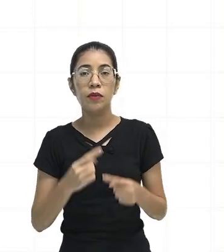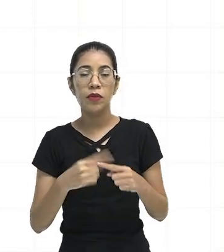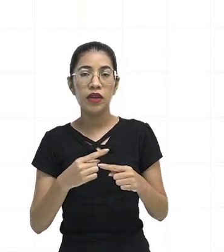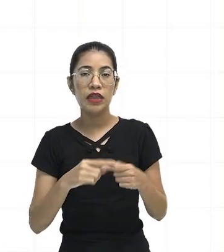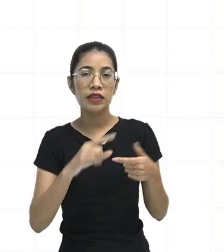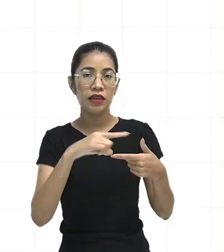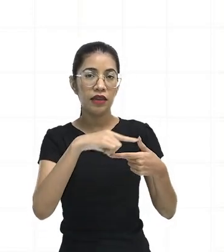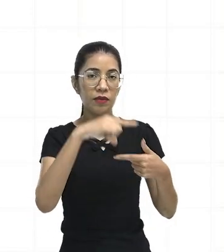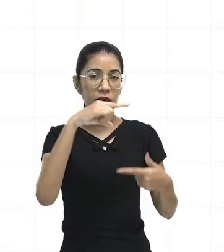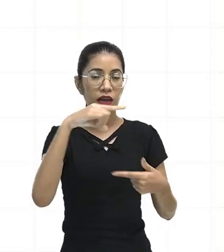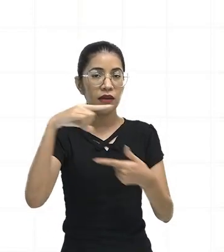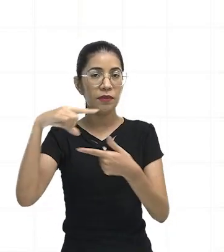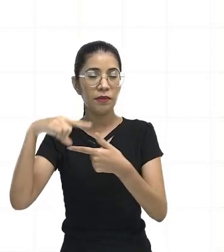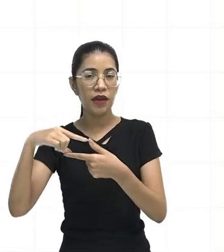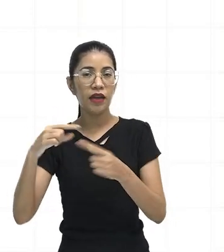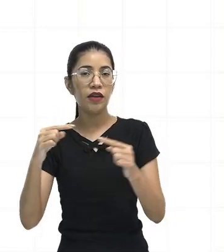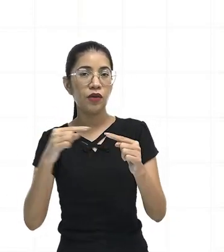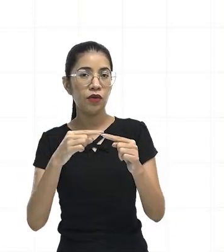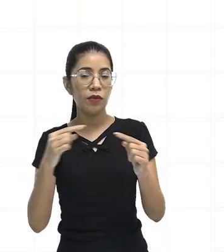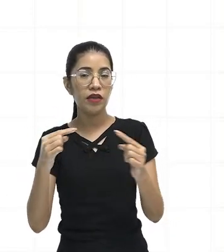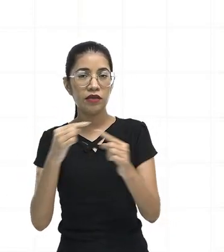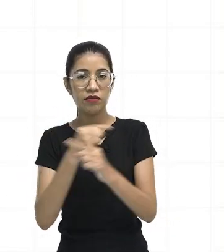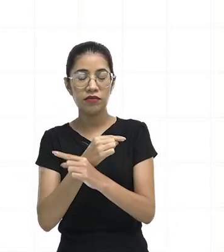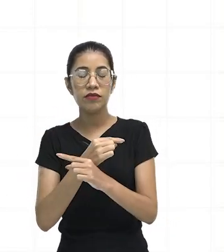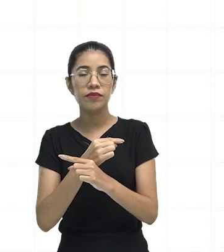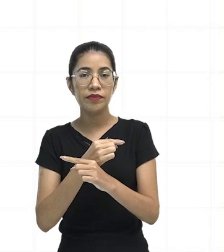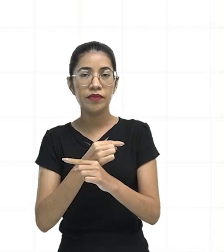diretas e grandezas inversas, você vai ter